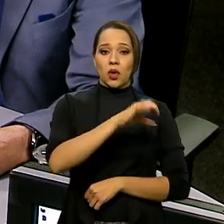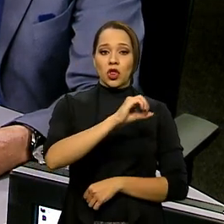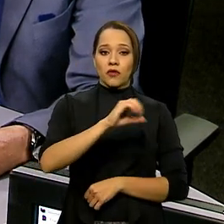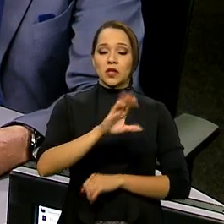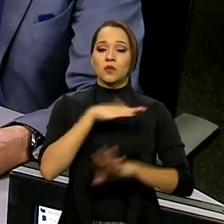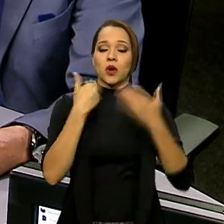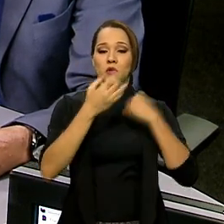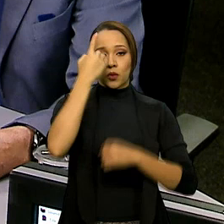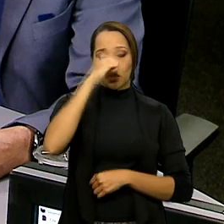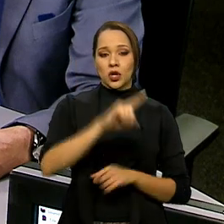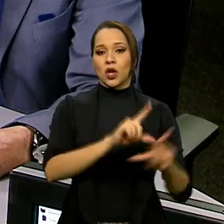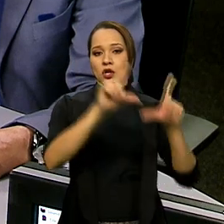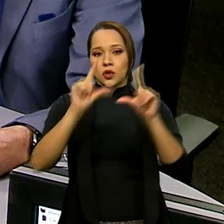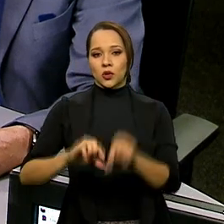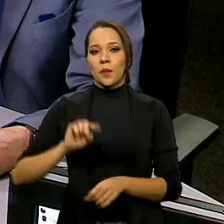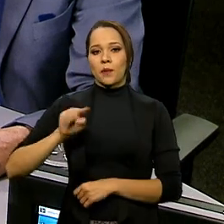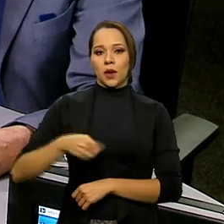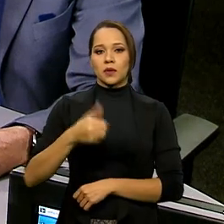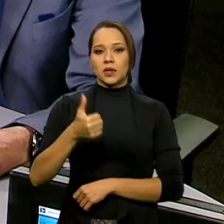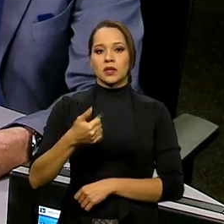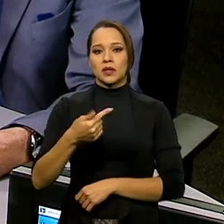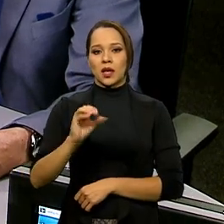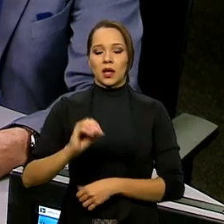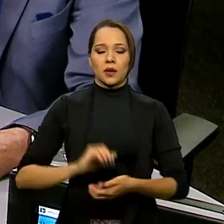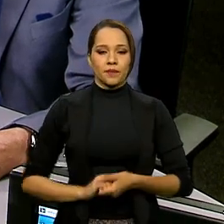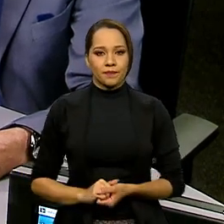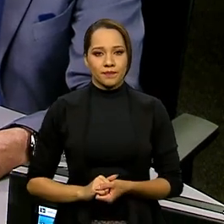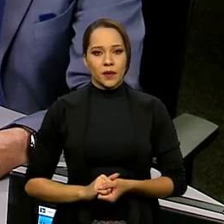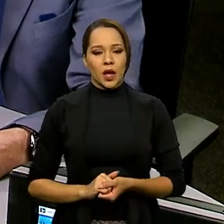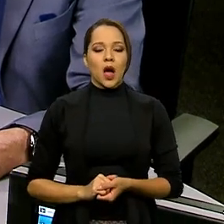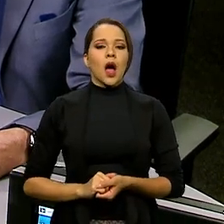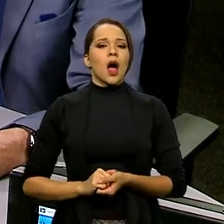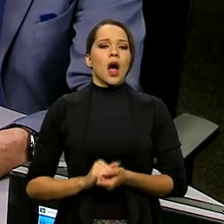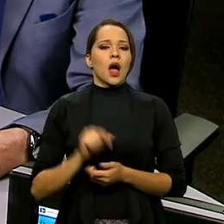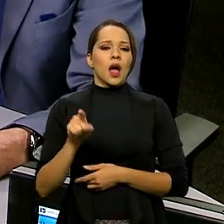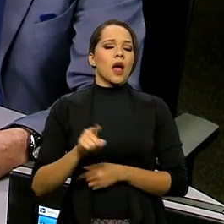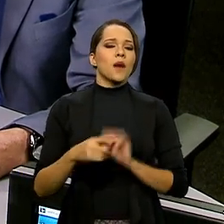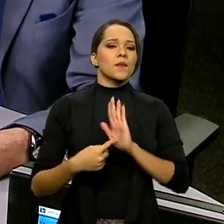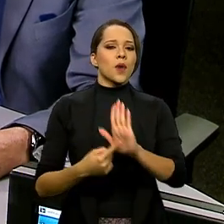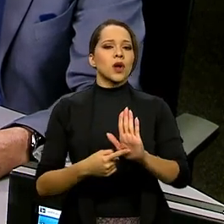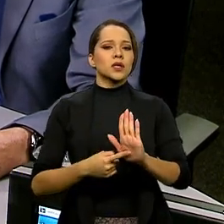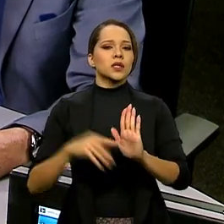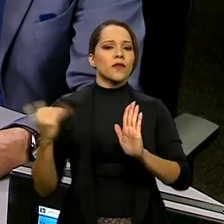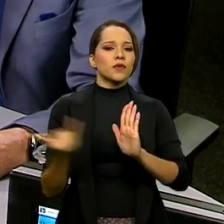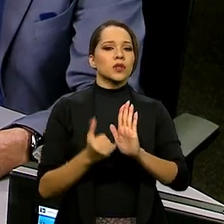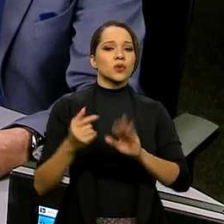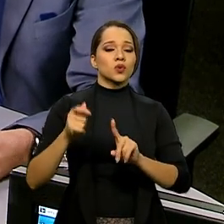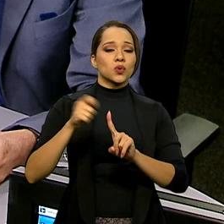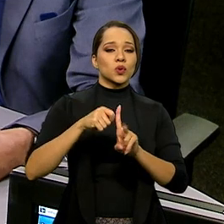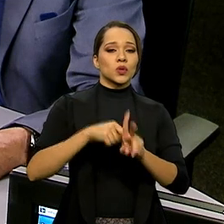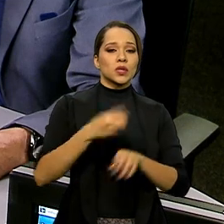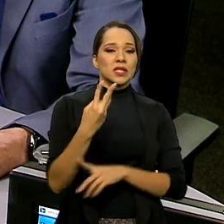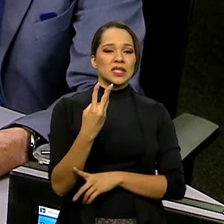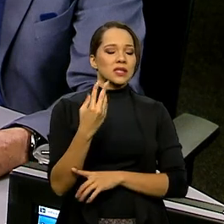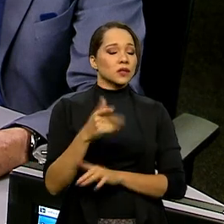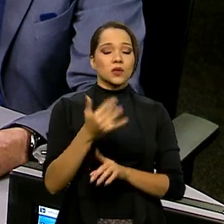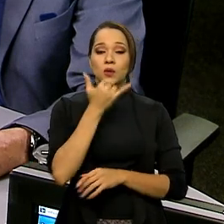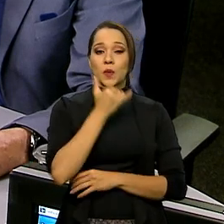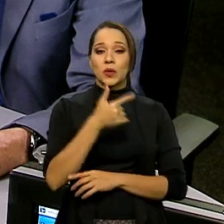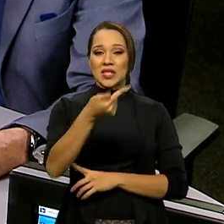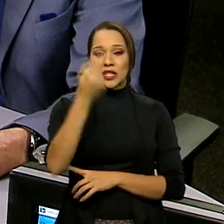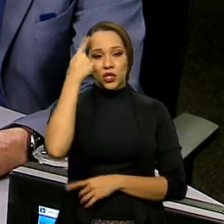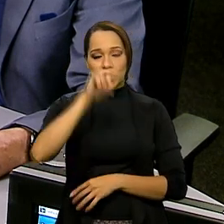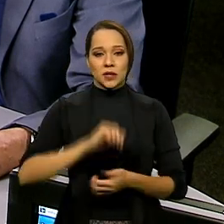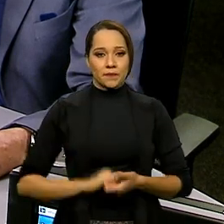1.900 óbitos por dia para 1.170. A média móvel considera os registros dos últimos 7 dias. A queda no número de